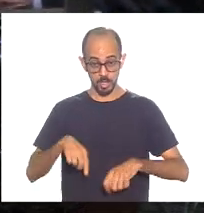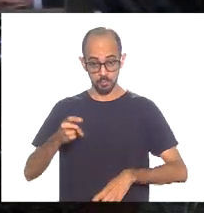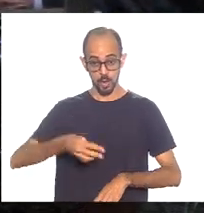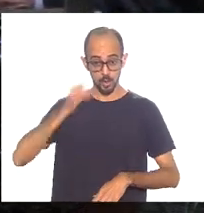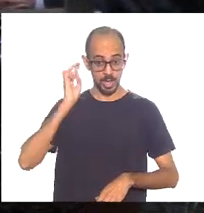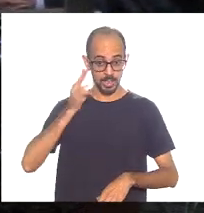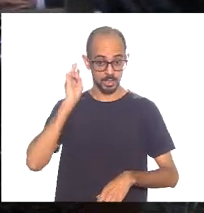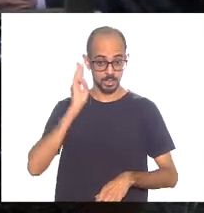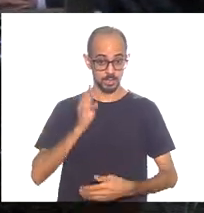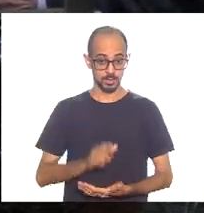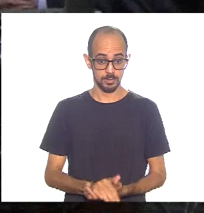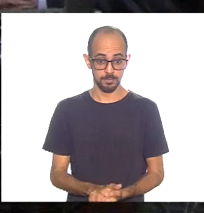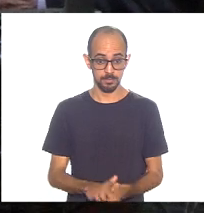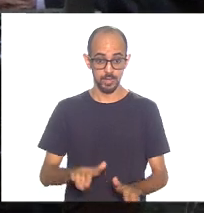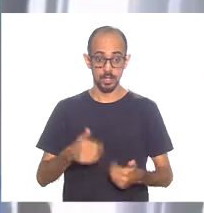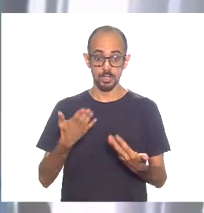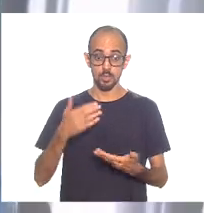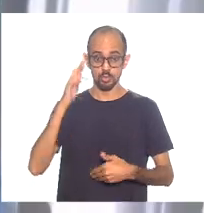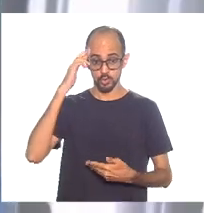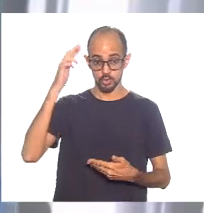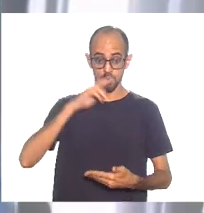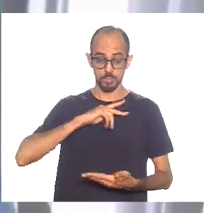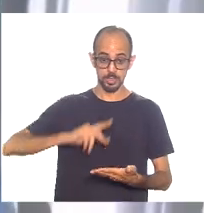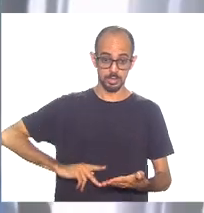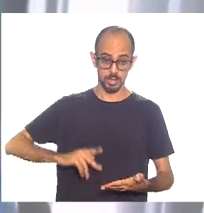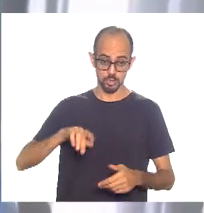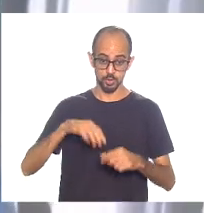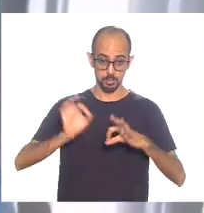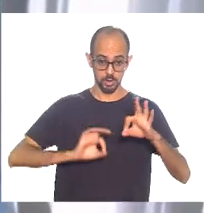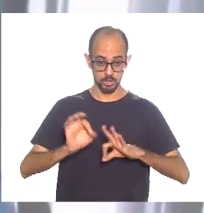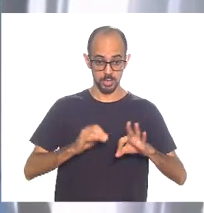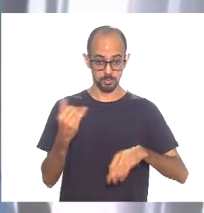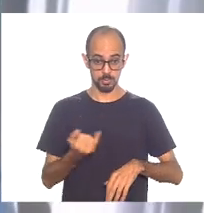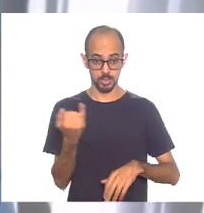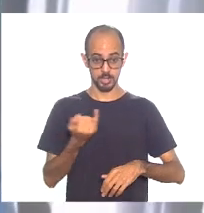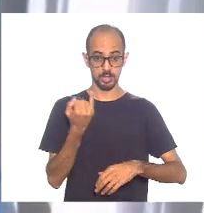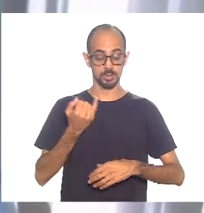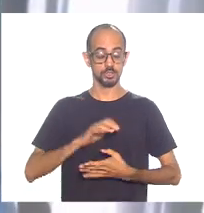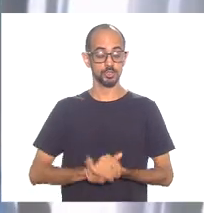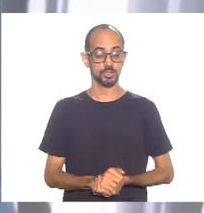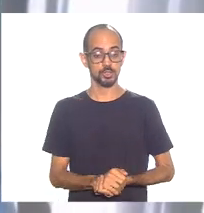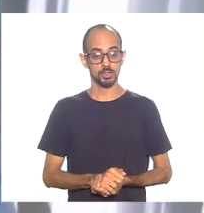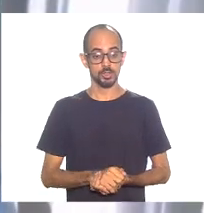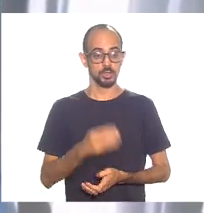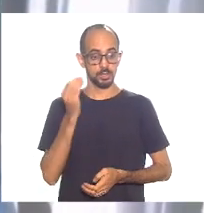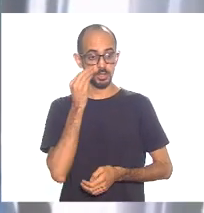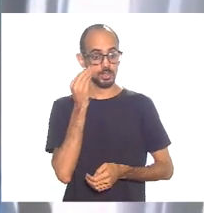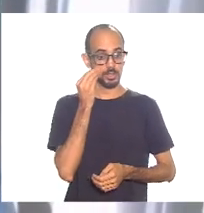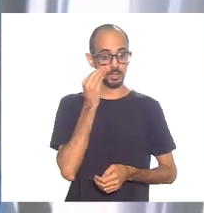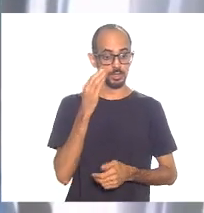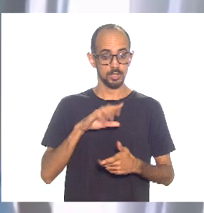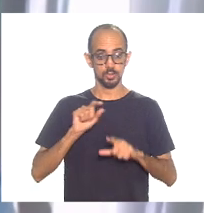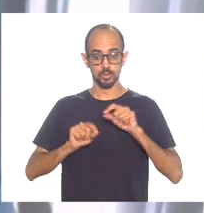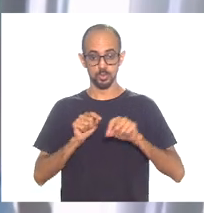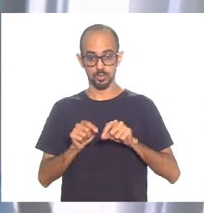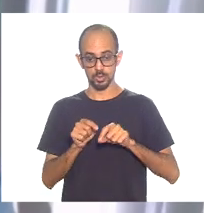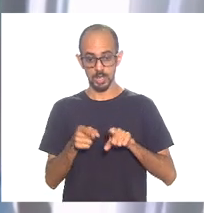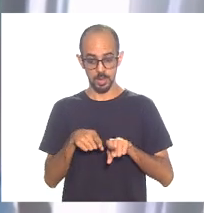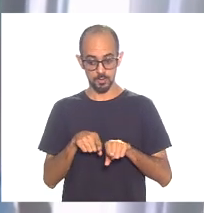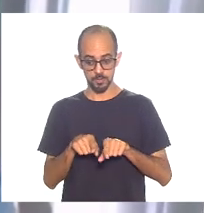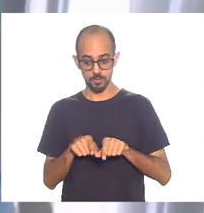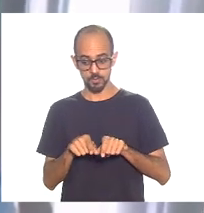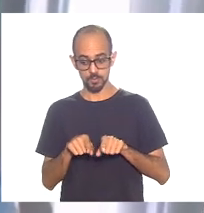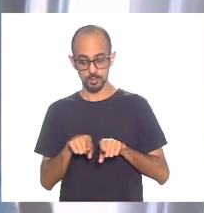Carneiro. Senhor presidente, o projeto é importante, tentando estabelecer uma espécie de paridade do custo